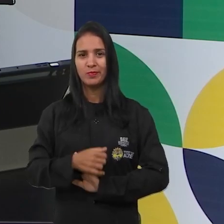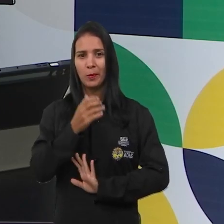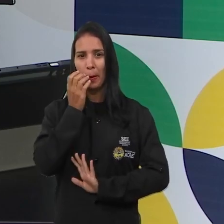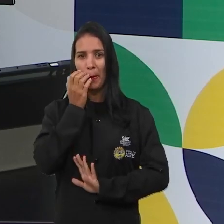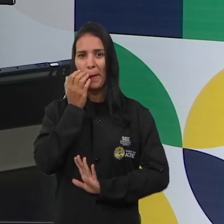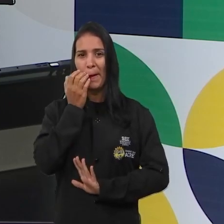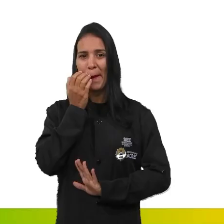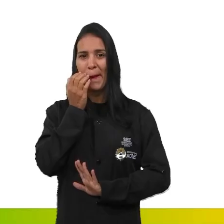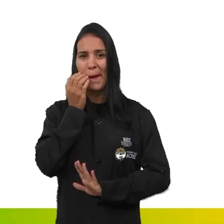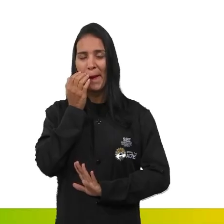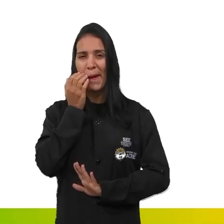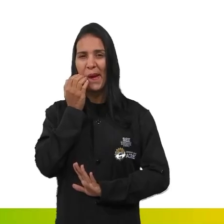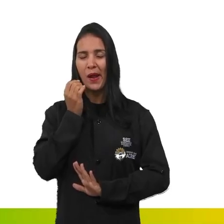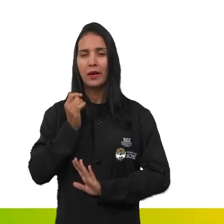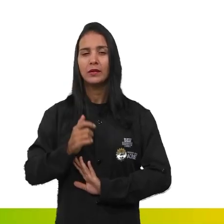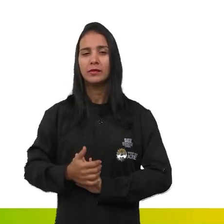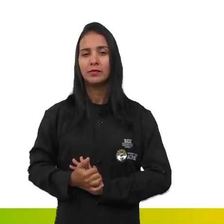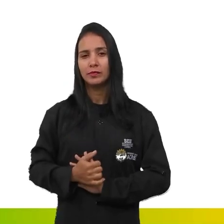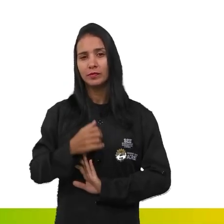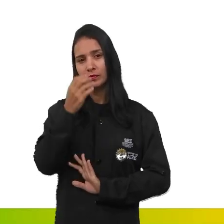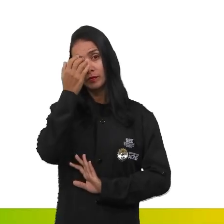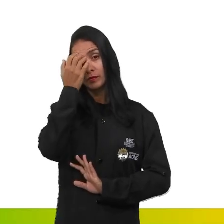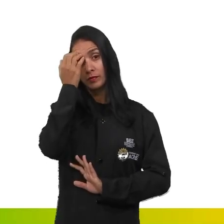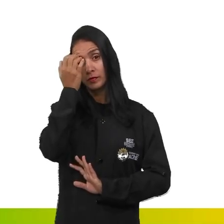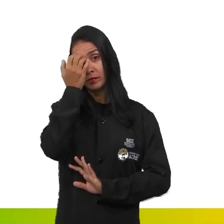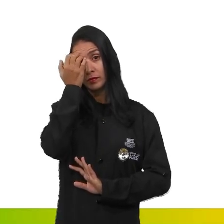vamos determinar o volume de outro sólido.